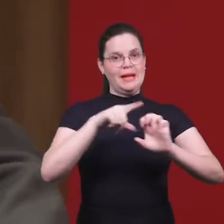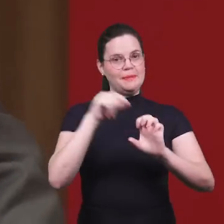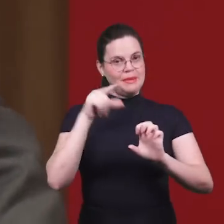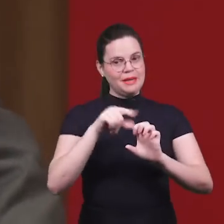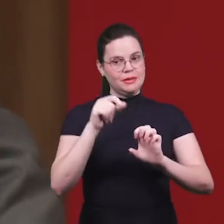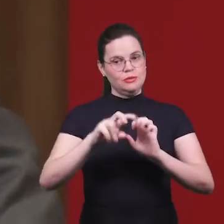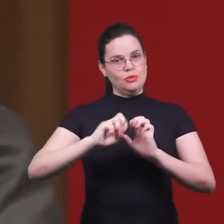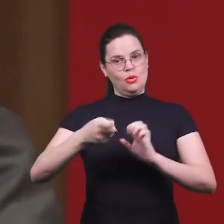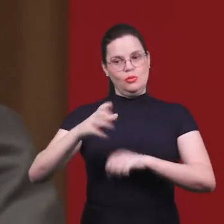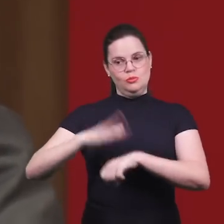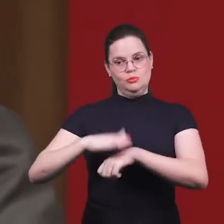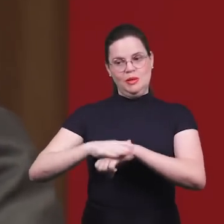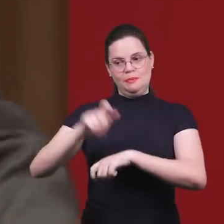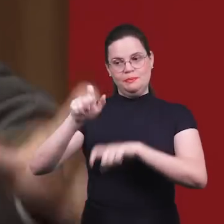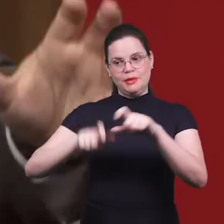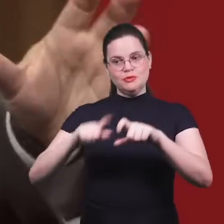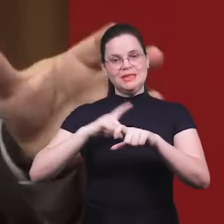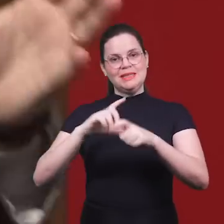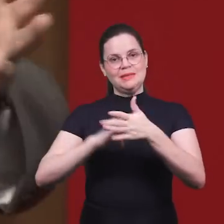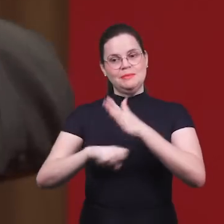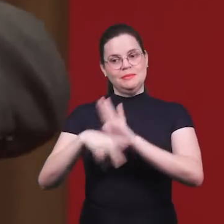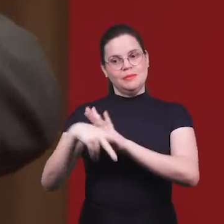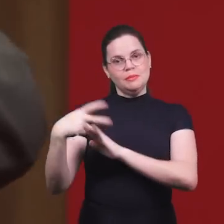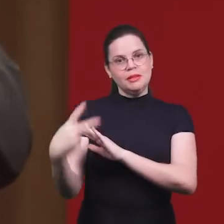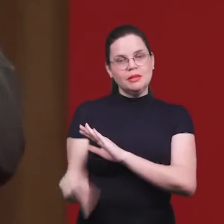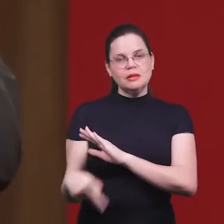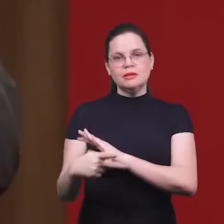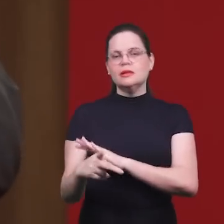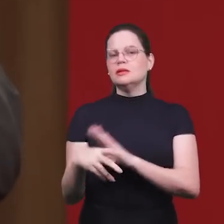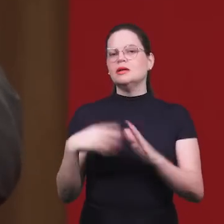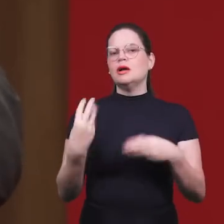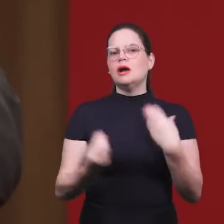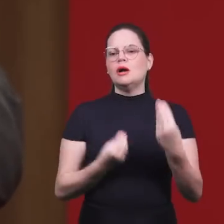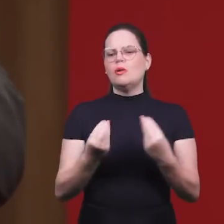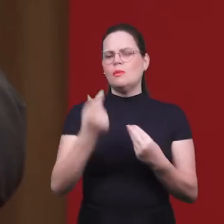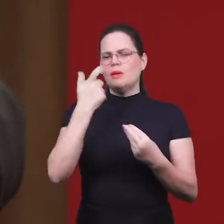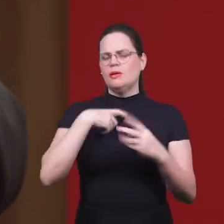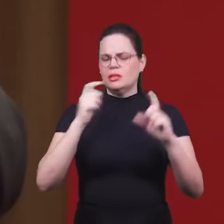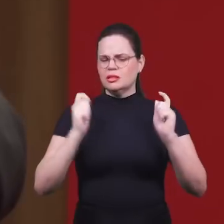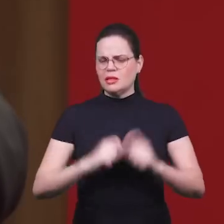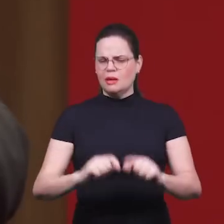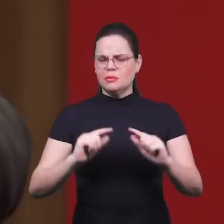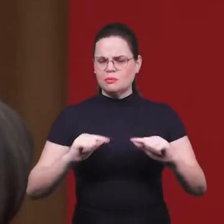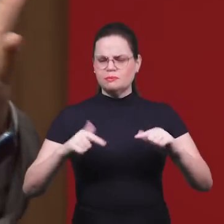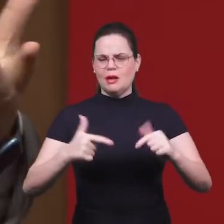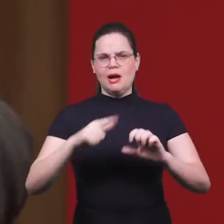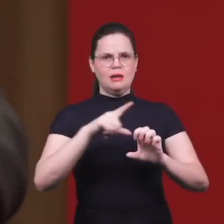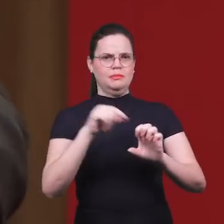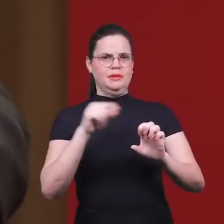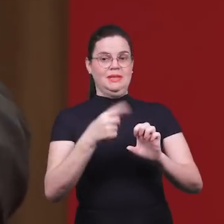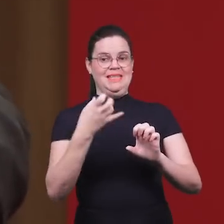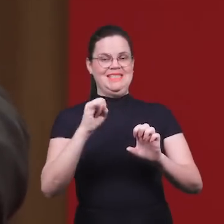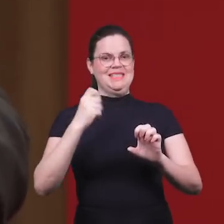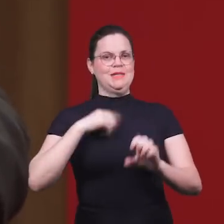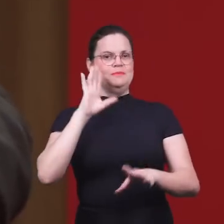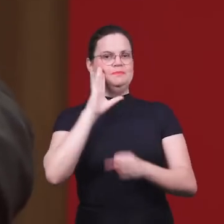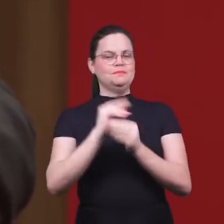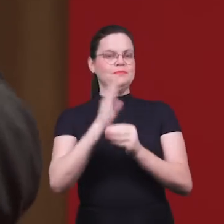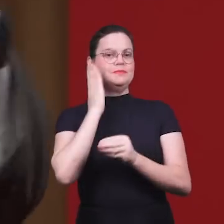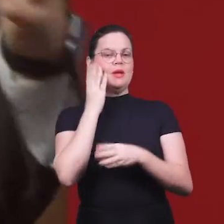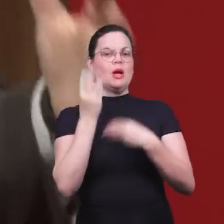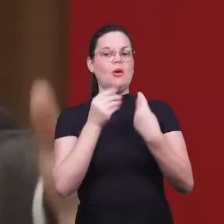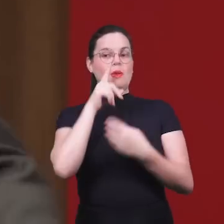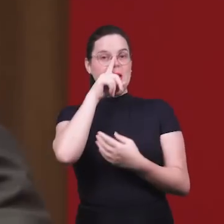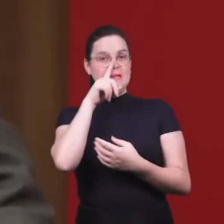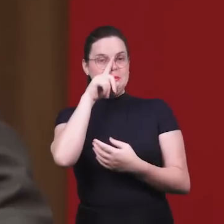empreendedor, é literalmente assim, o que vai definir a sua capacidade de empreender é como você lida com o risco, né? É uma